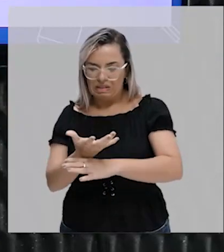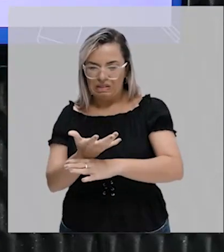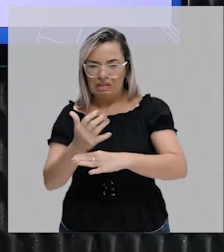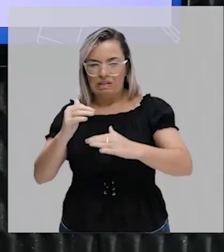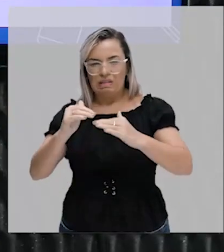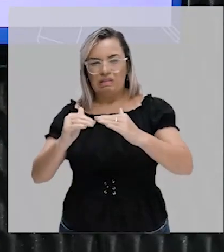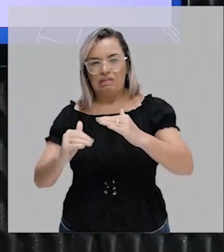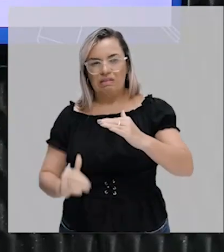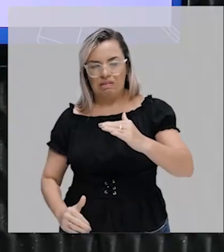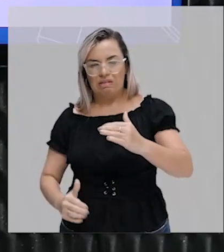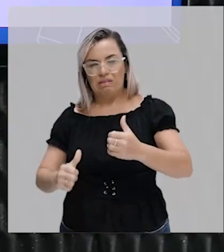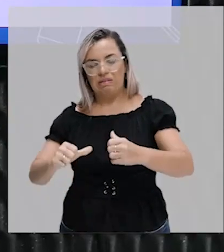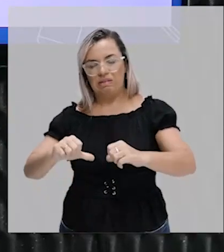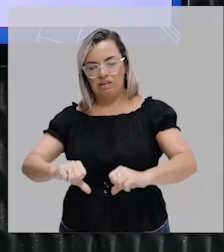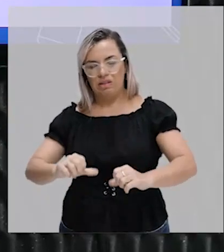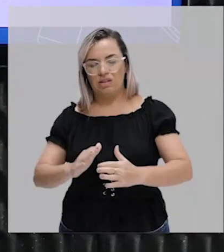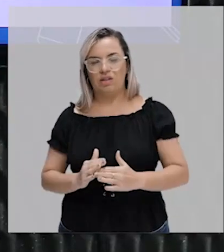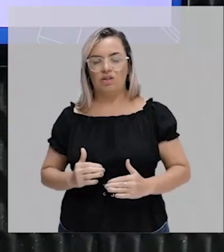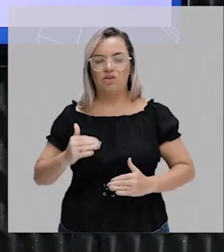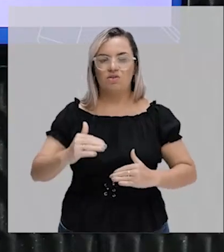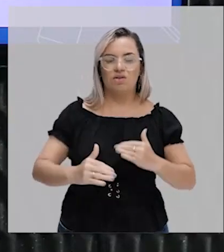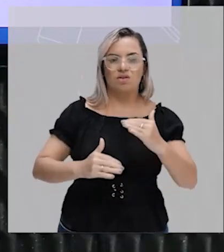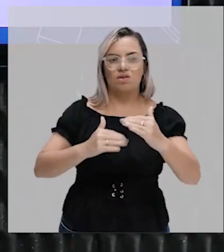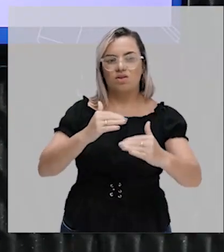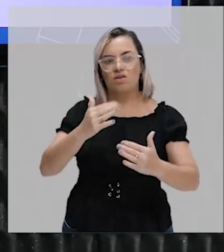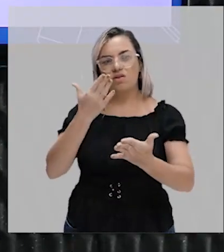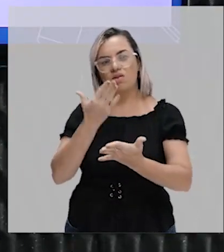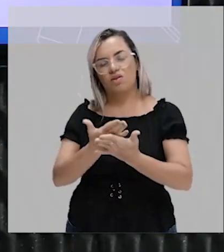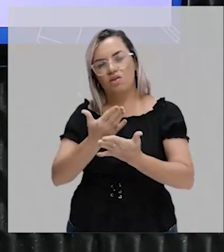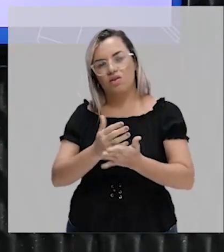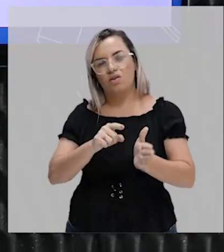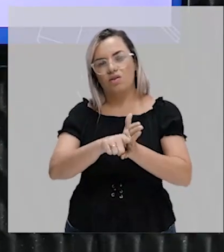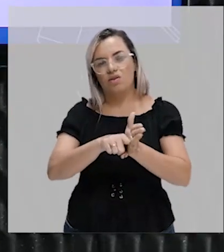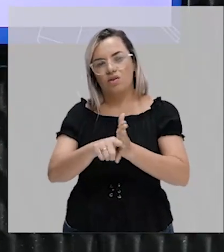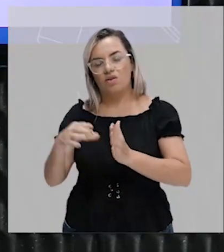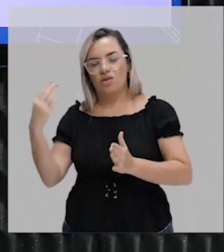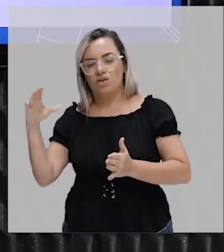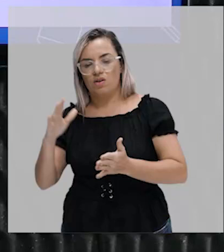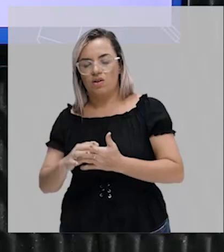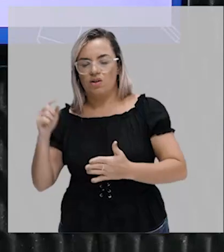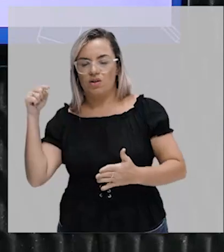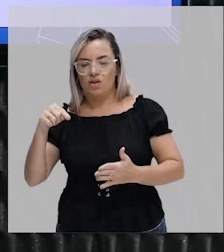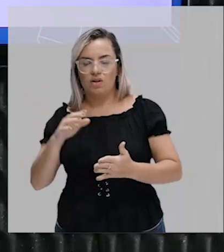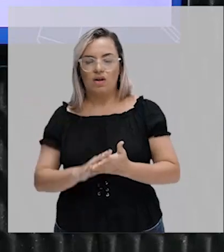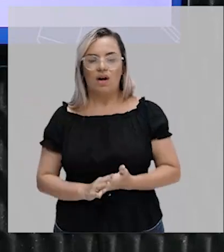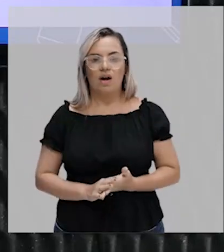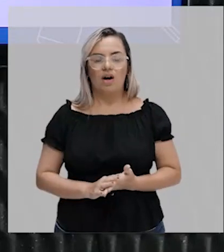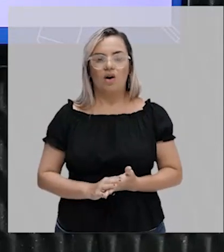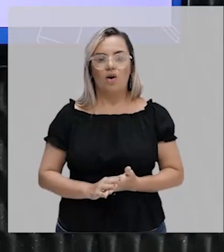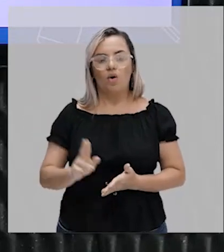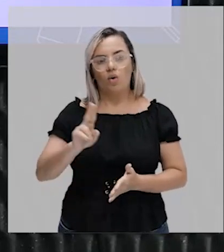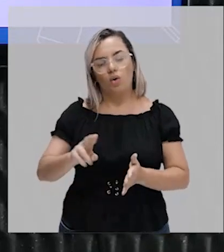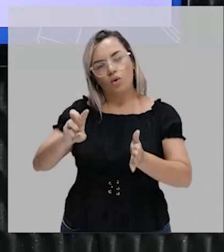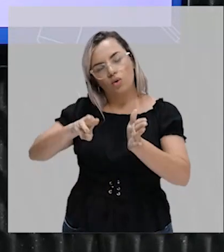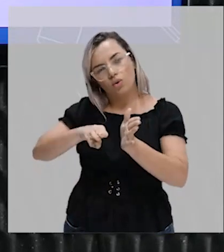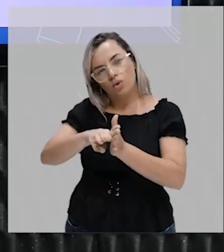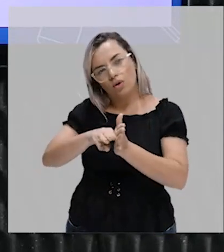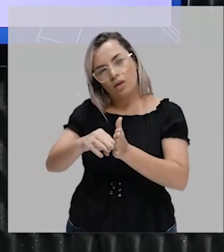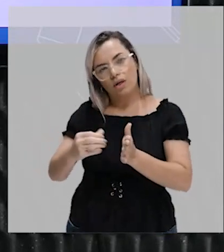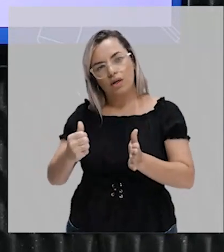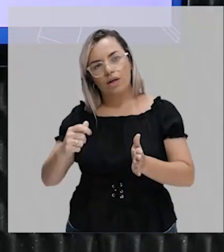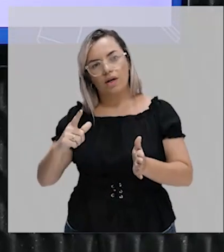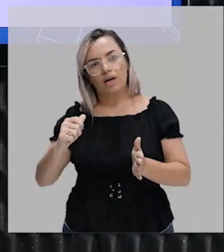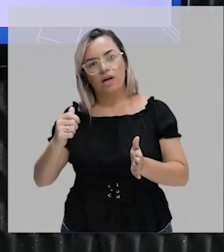Com o avanço dos estudos e de pesquisa, se faz a correção. Por exemplo, em solos ácidos se aplica o método da calagem, tá? Onde você reduz